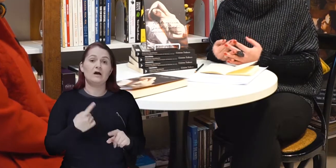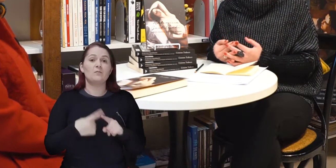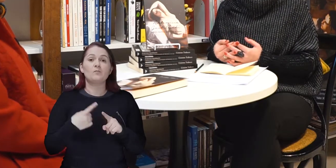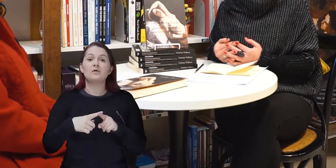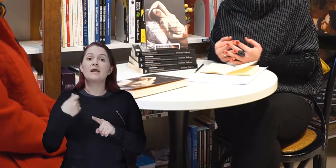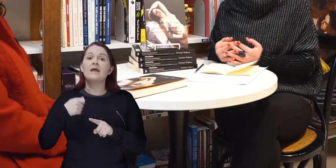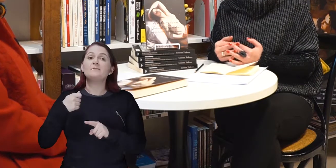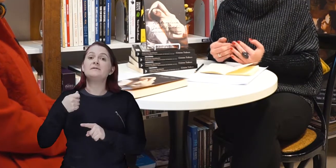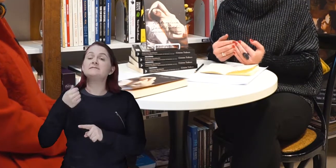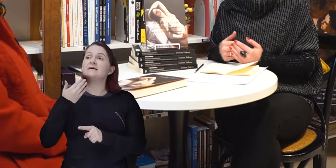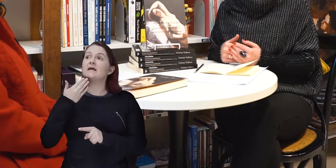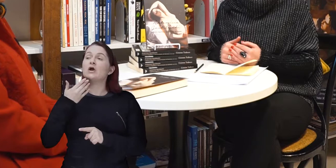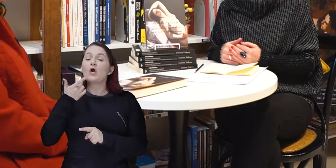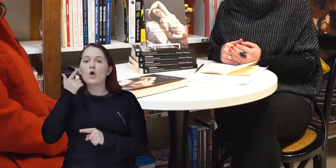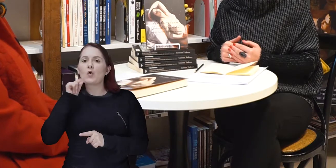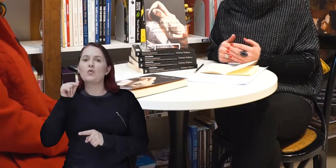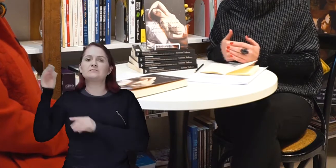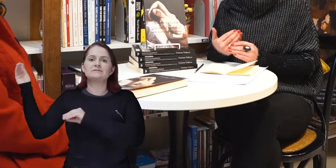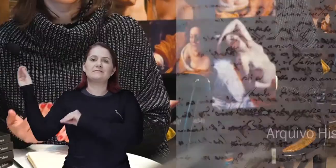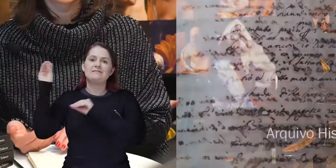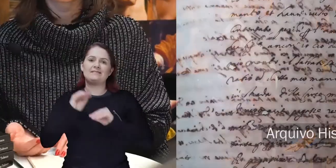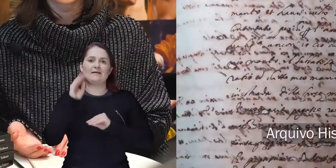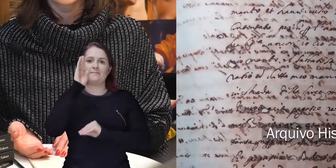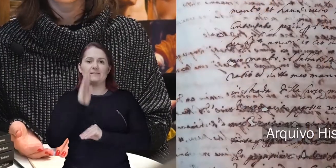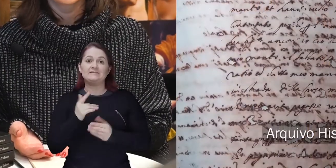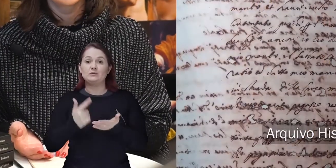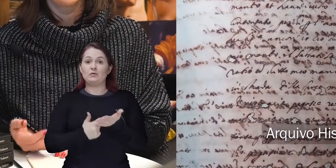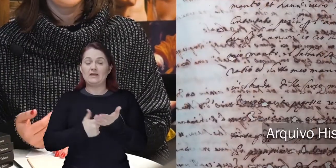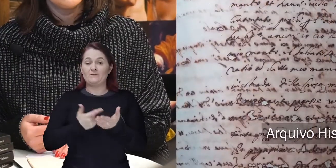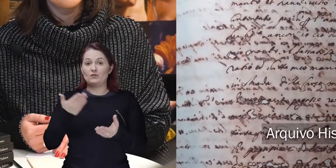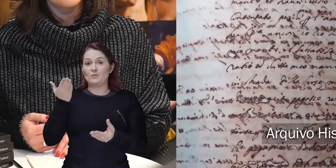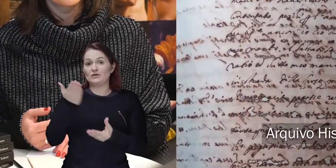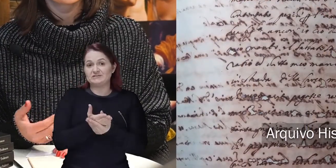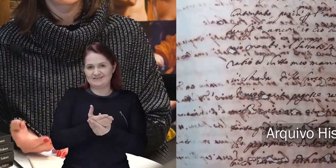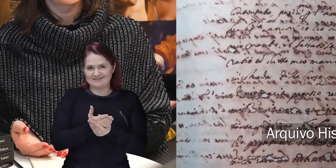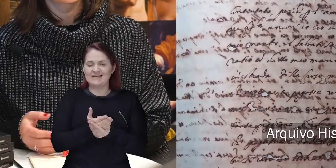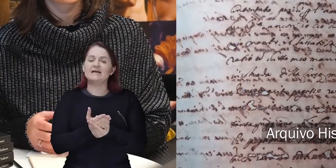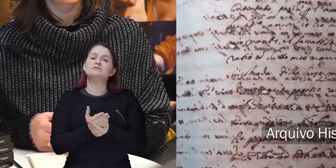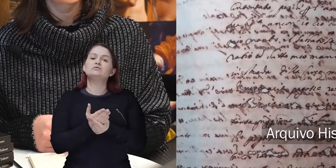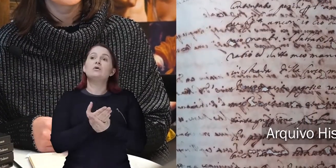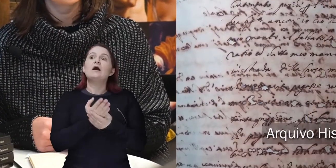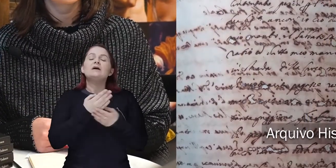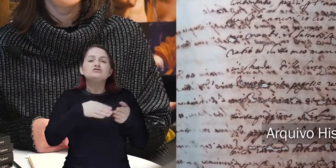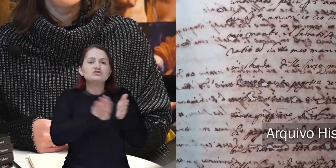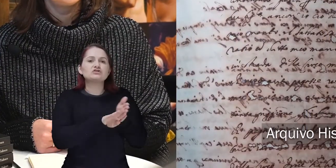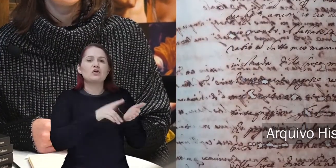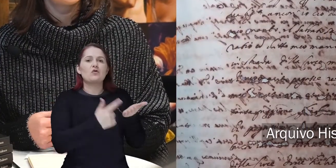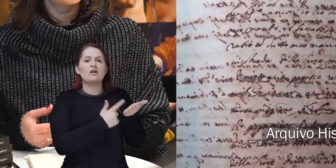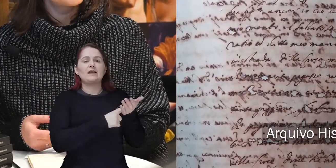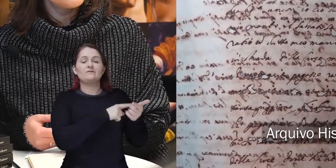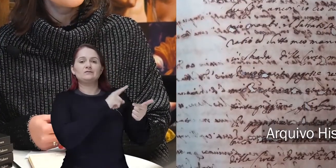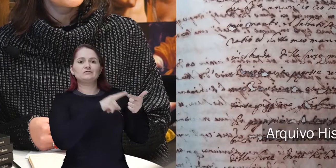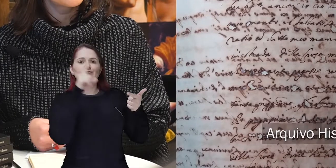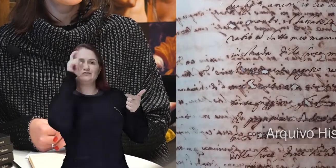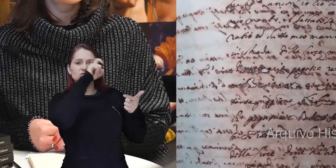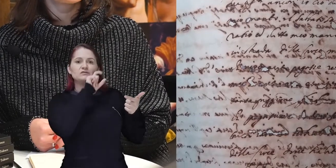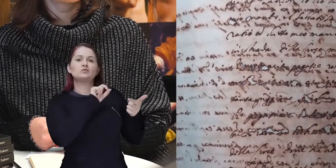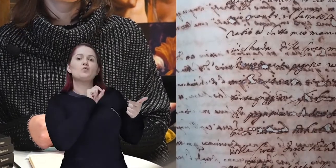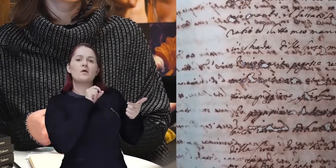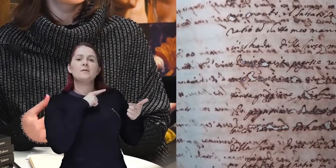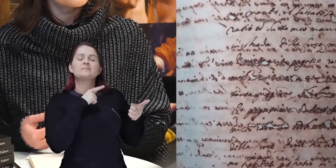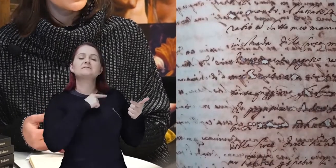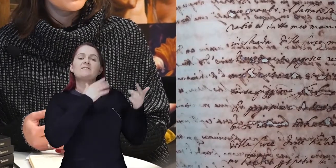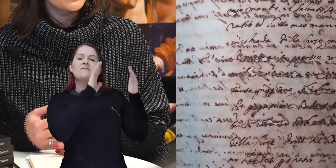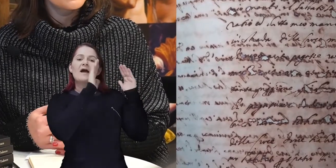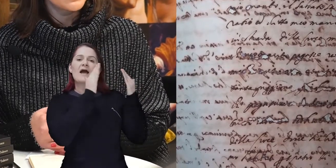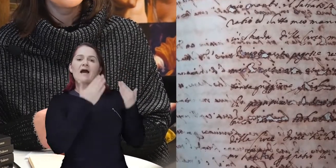um processo tão simples, primeiro porque tinha que fazer chegar ao Brasil o livro com a publicação do processo, e depois que o livro chegou também teve